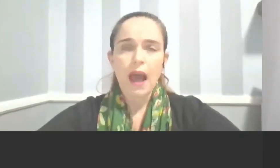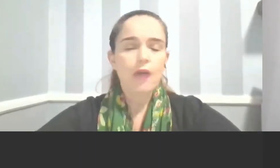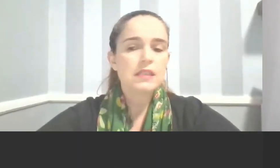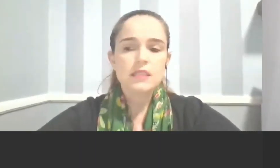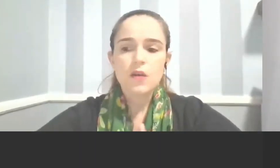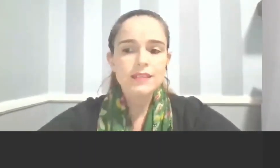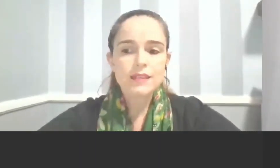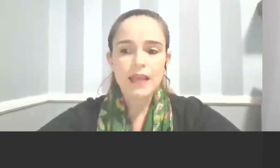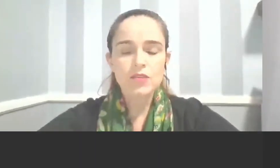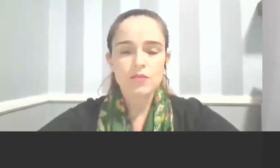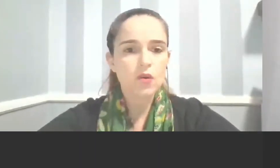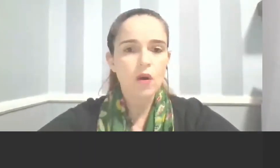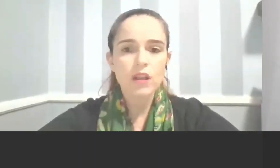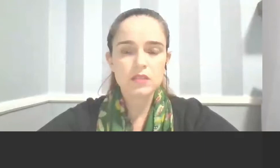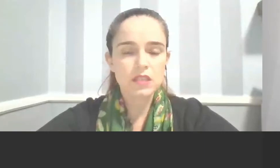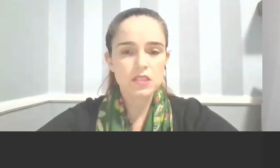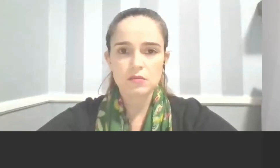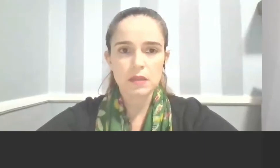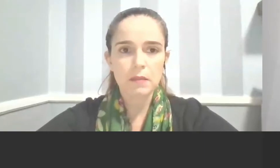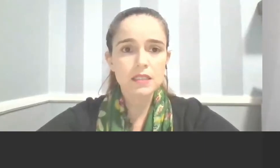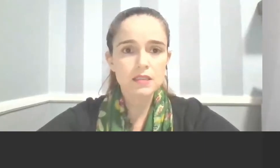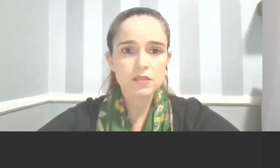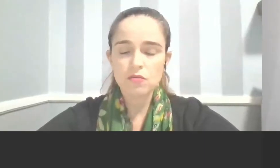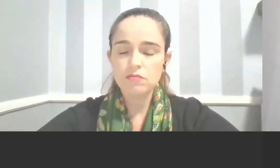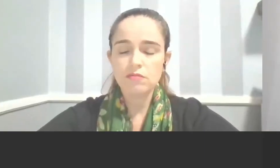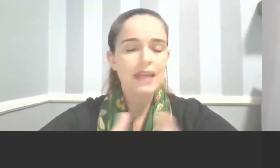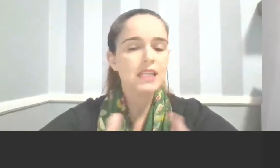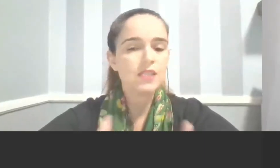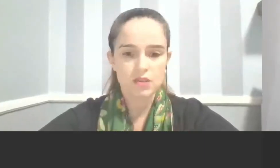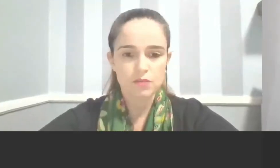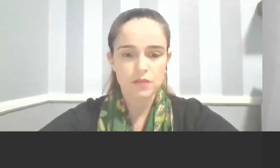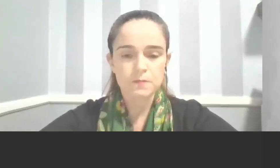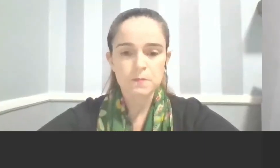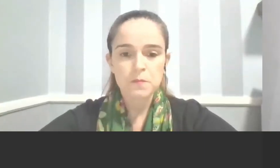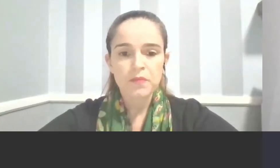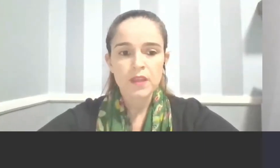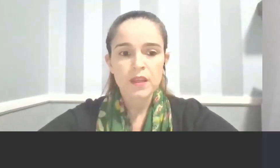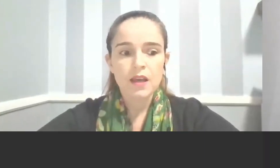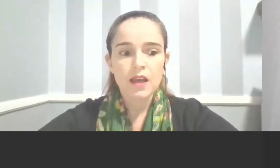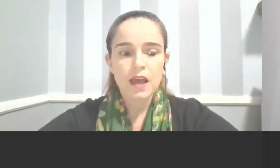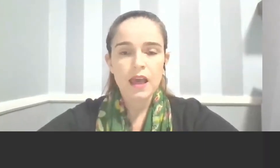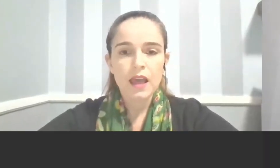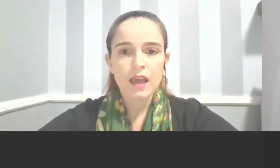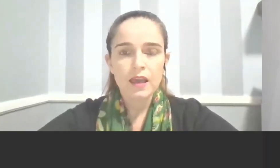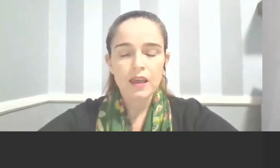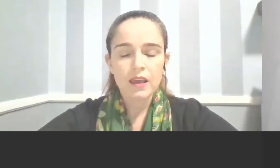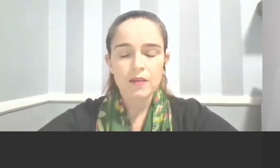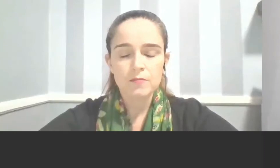ou aconteceu um acidente numa escola que vocês estão trabalhando com várias vítimas.